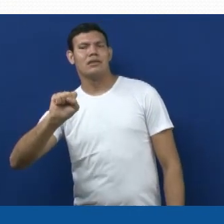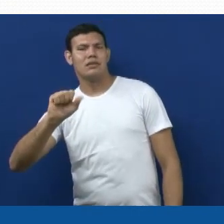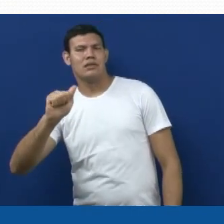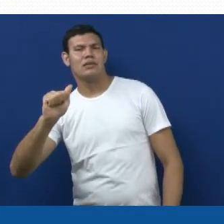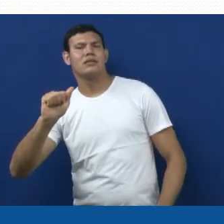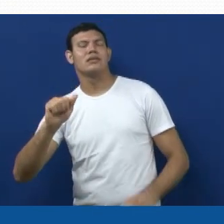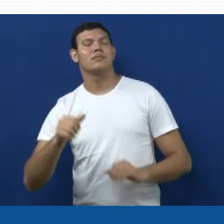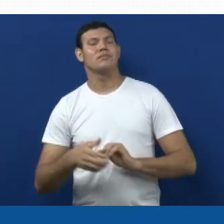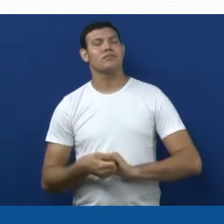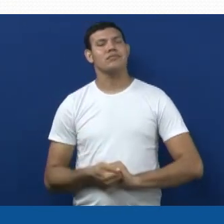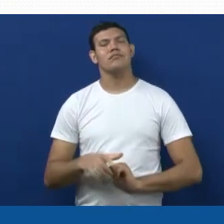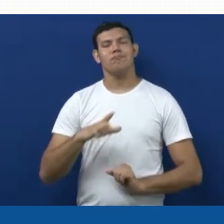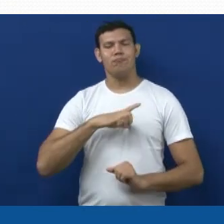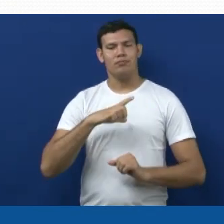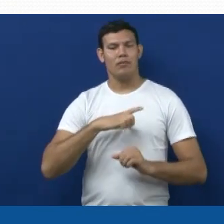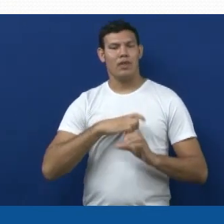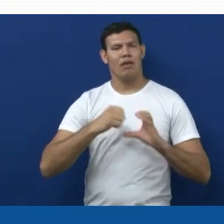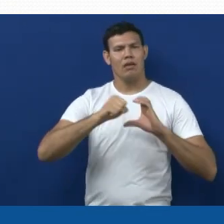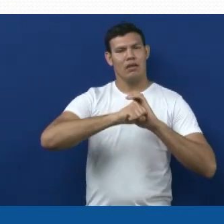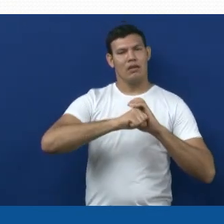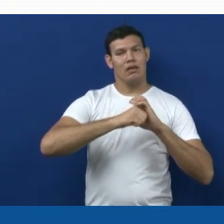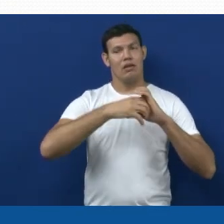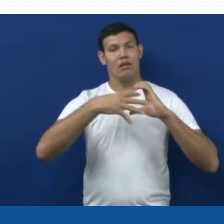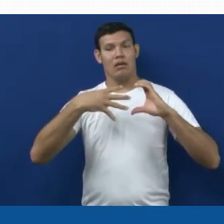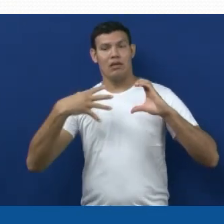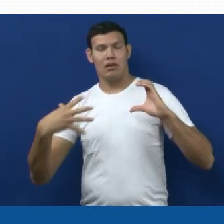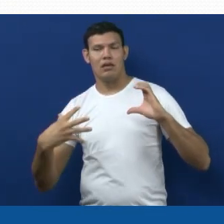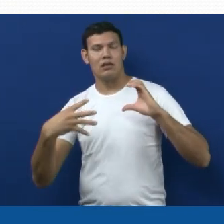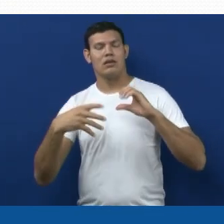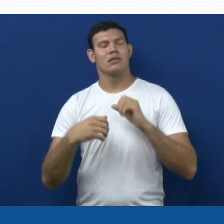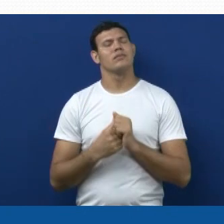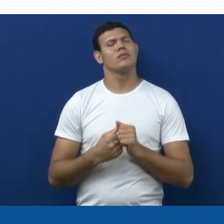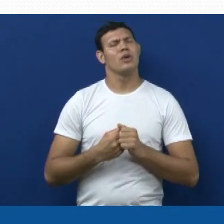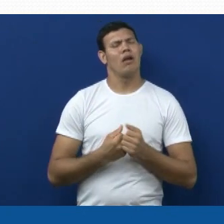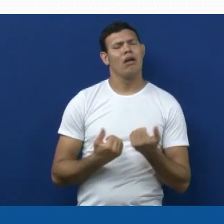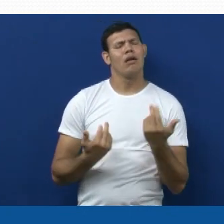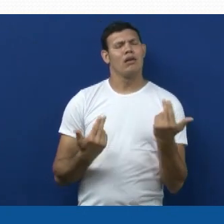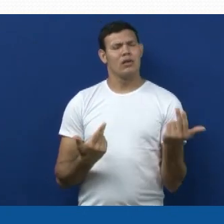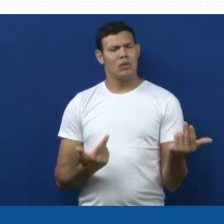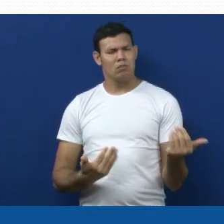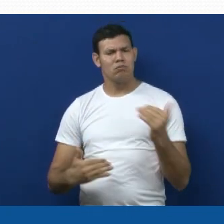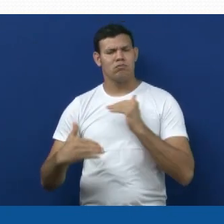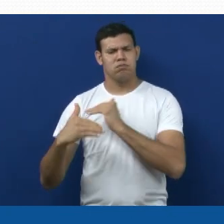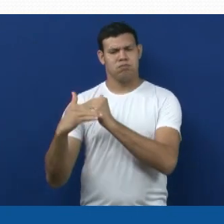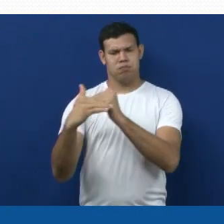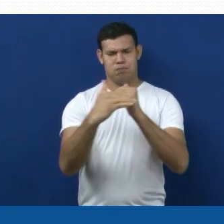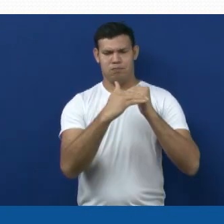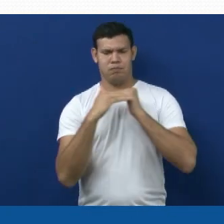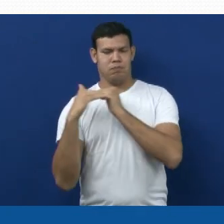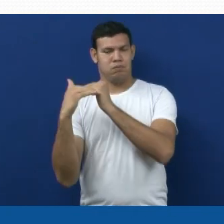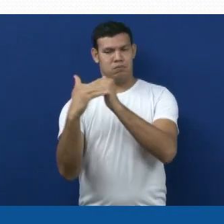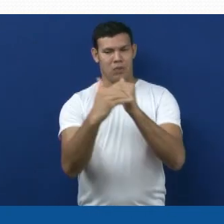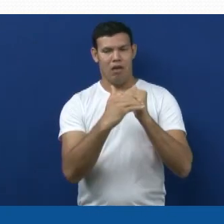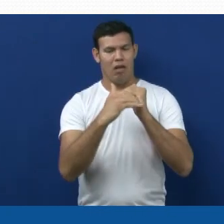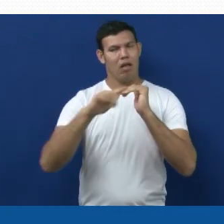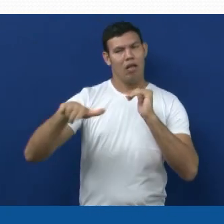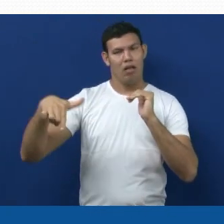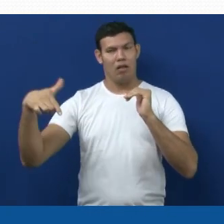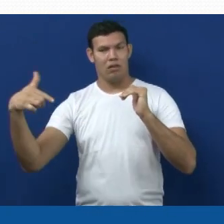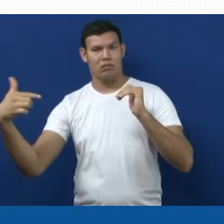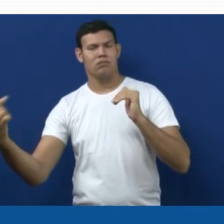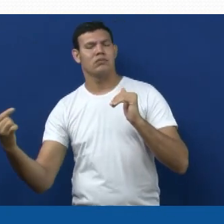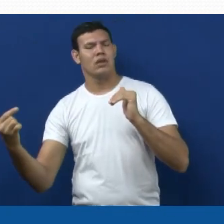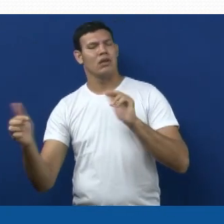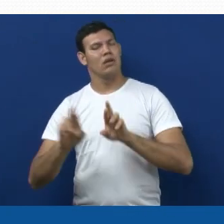Algumas matérias têm propriedades que assemelham a outras matérias e tem matérias que têm propriedades que